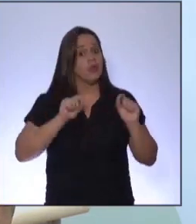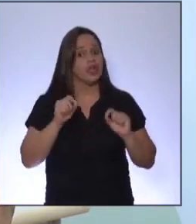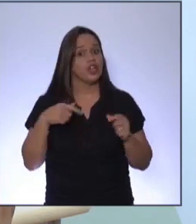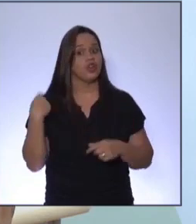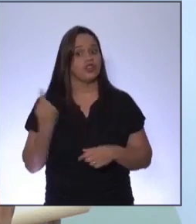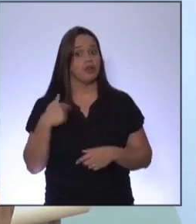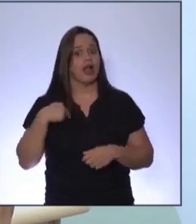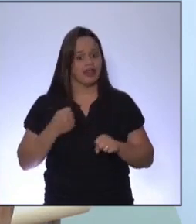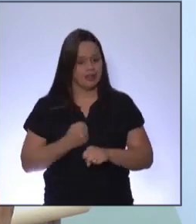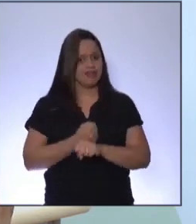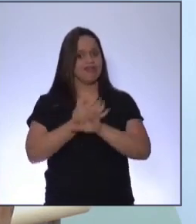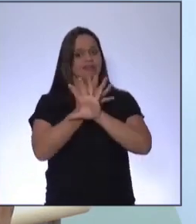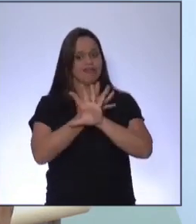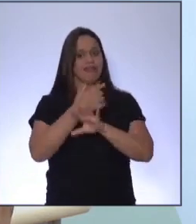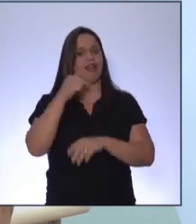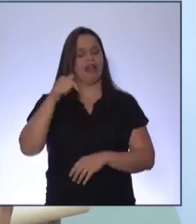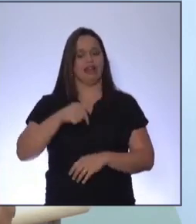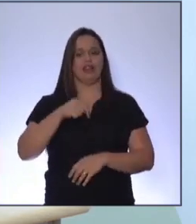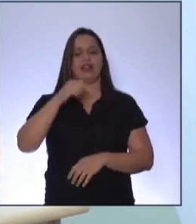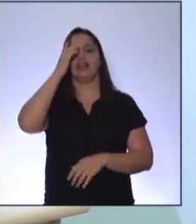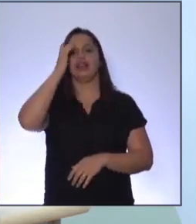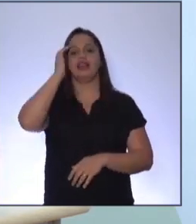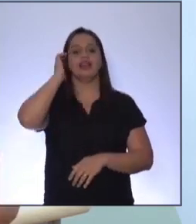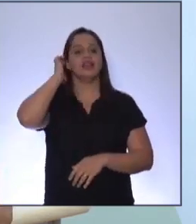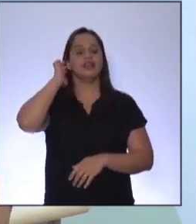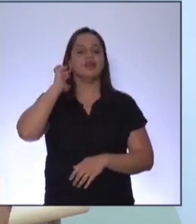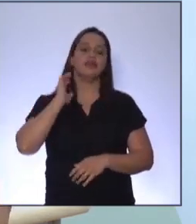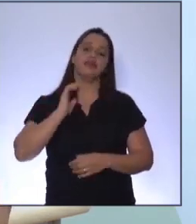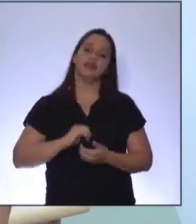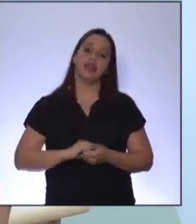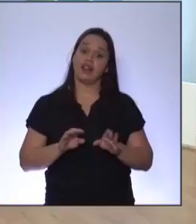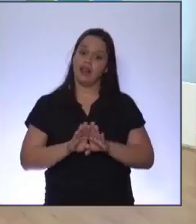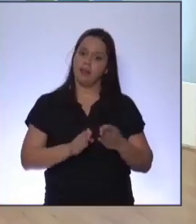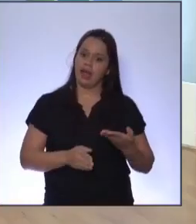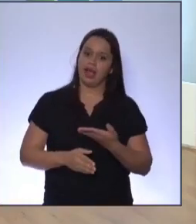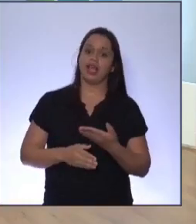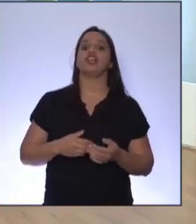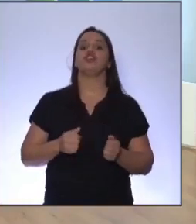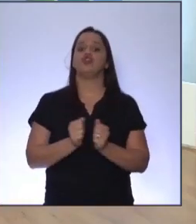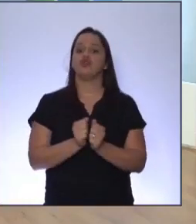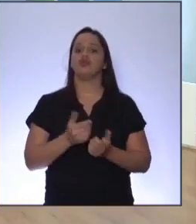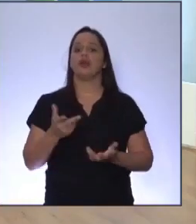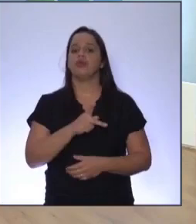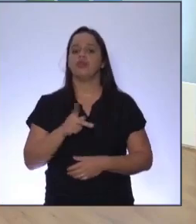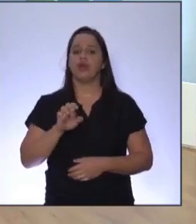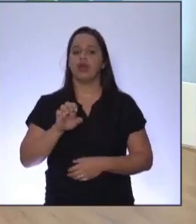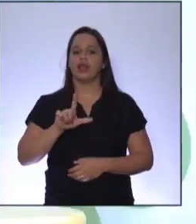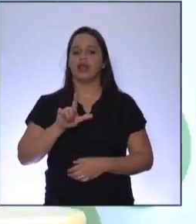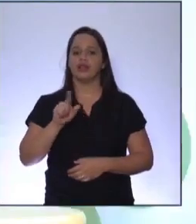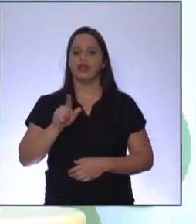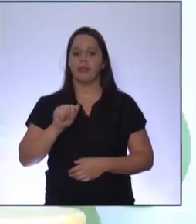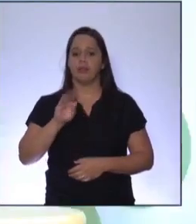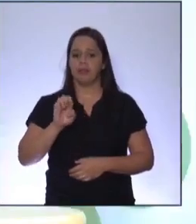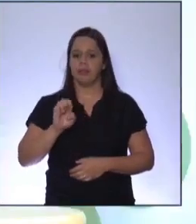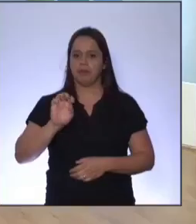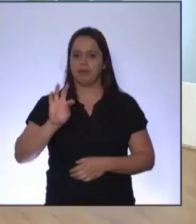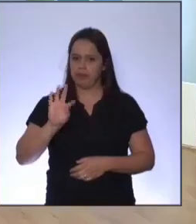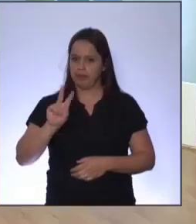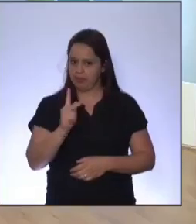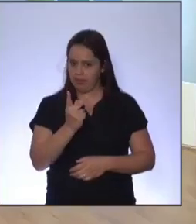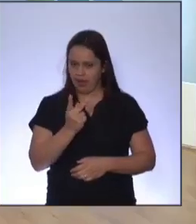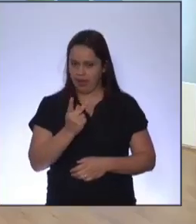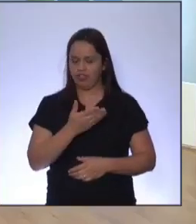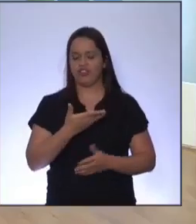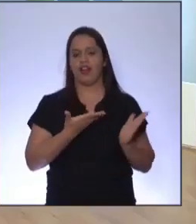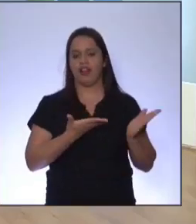Centro de Mídias, né? E eu vou passar, com a gente também está aqui a professora Elizabeth Heime, tá? Eu vou passar a palavra para ela poder se apresentar e